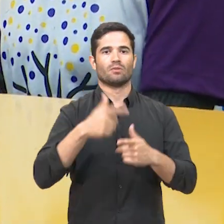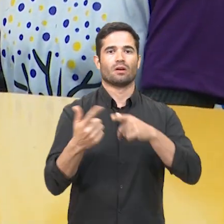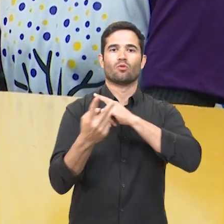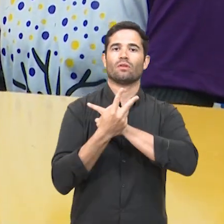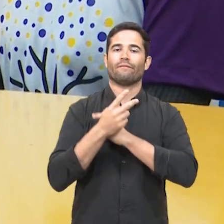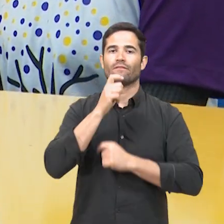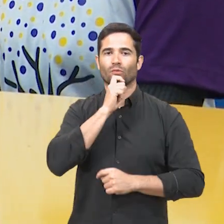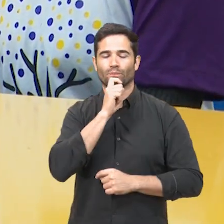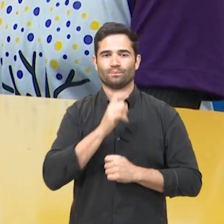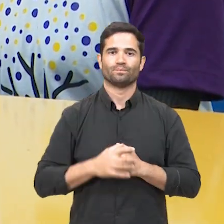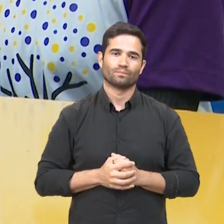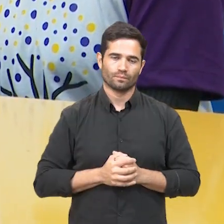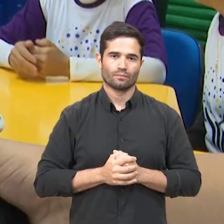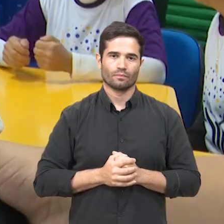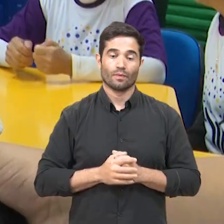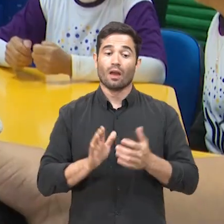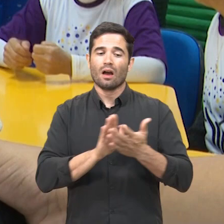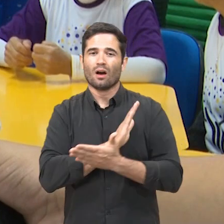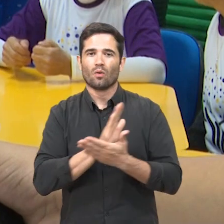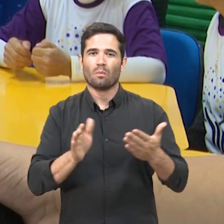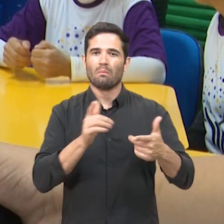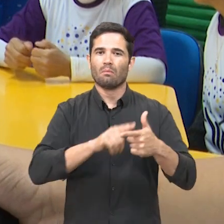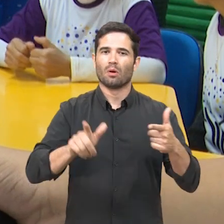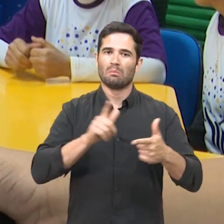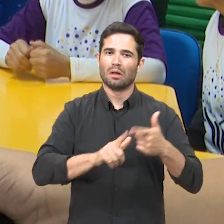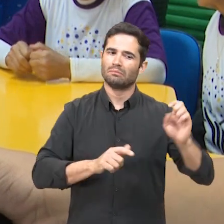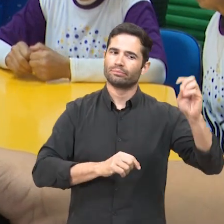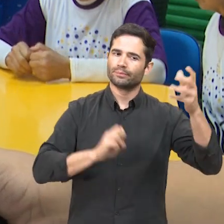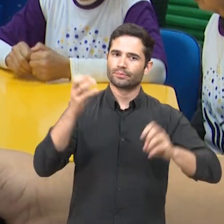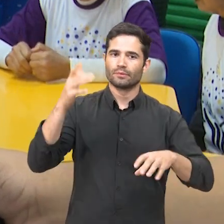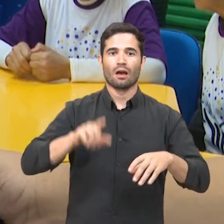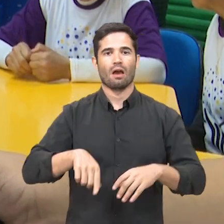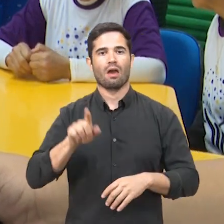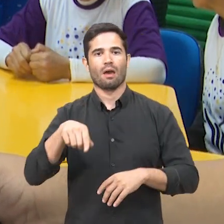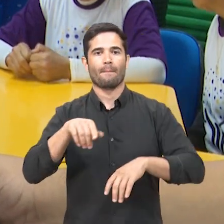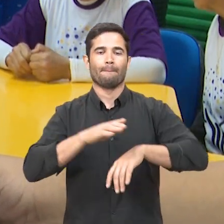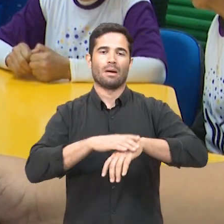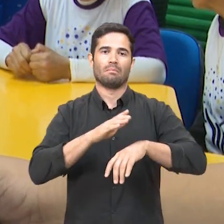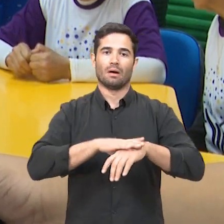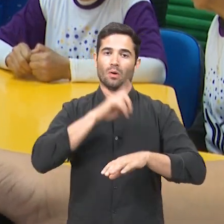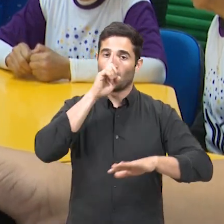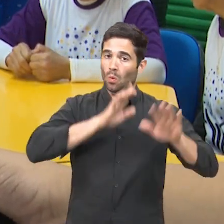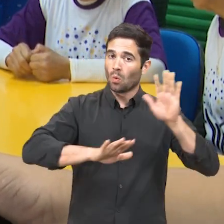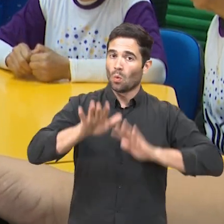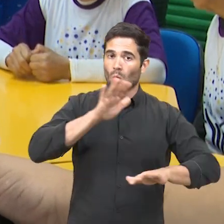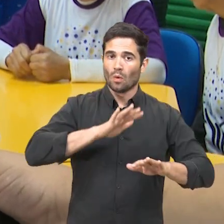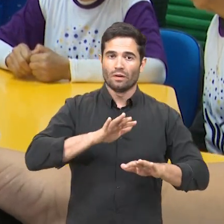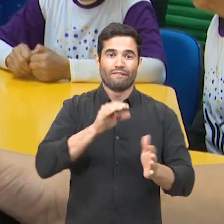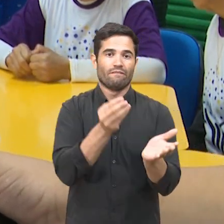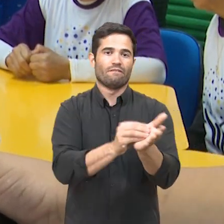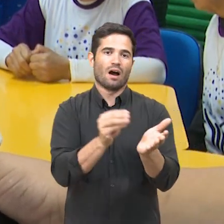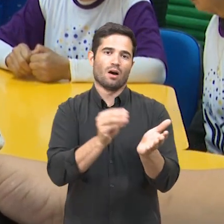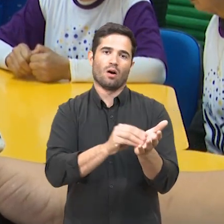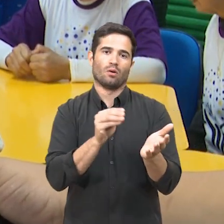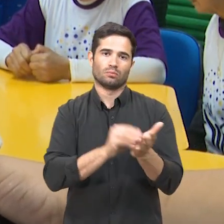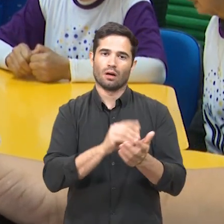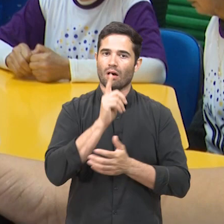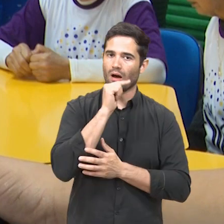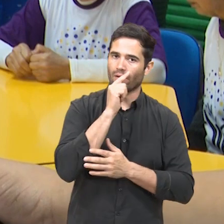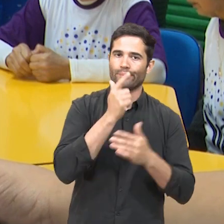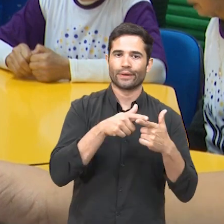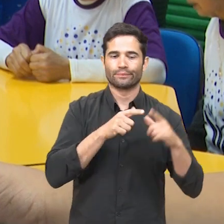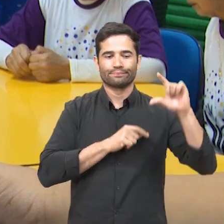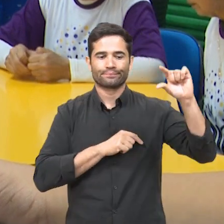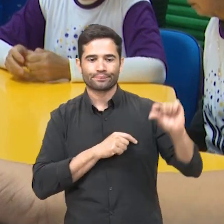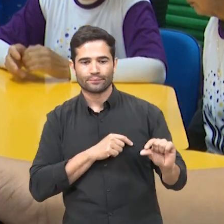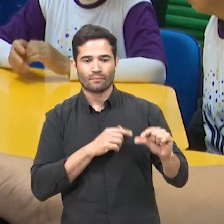necessárias para se proteger do frio. Alguns desses problemas que a gente poderia citar é o aumento do risco de desidratação por conta do menor